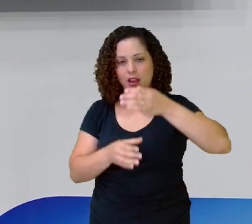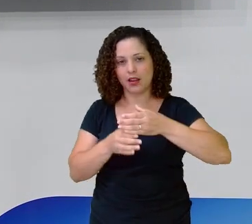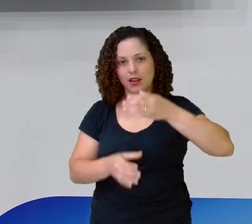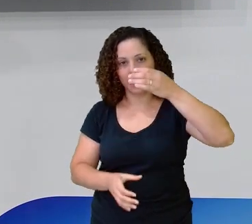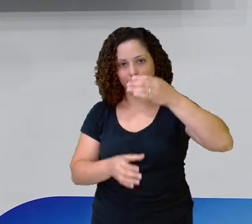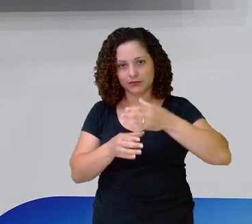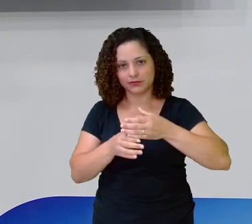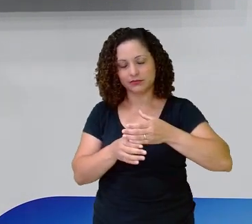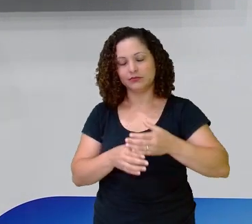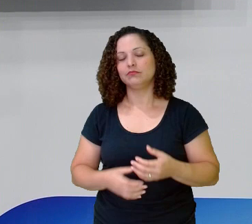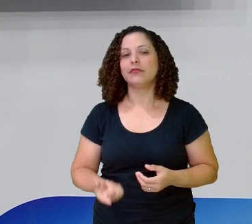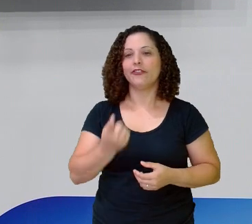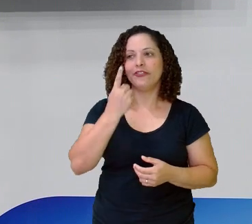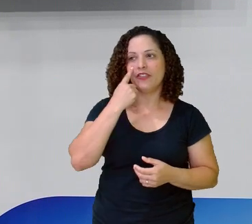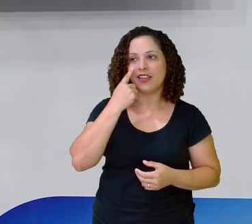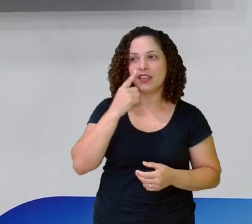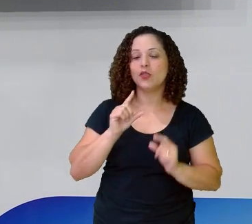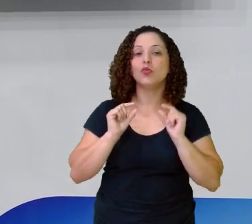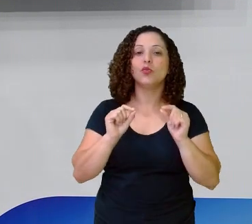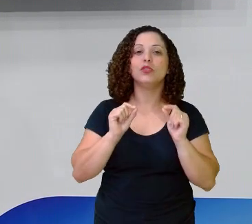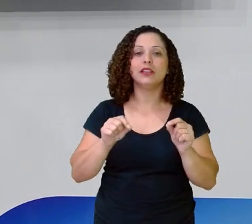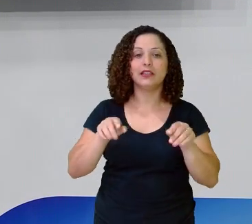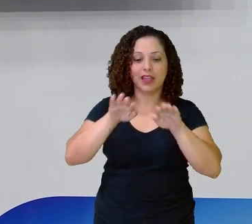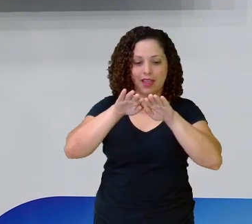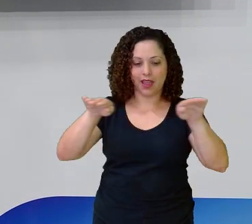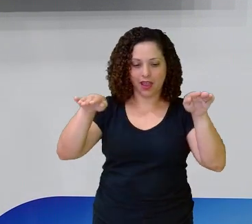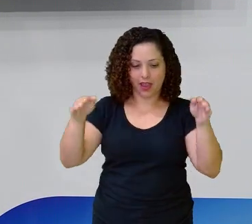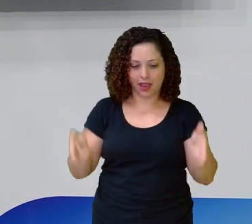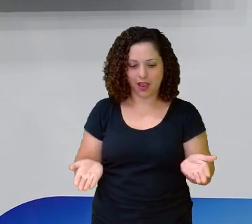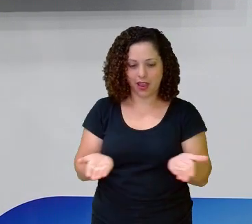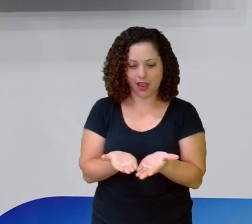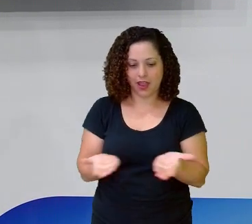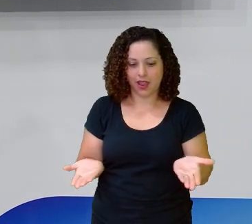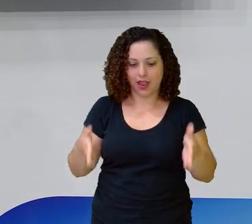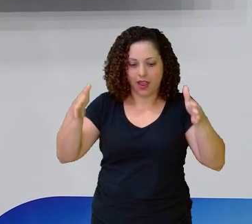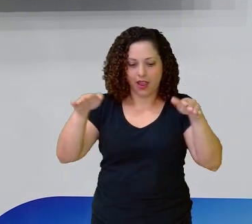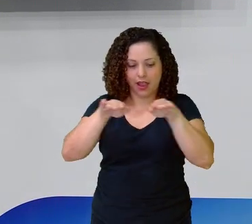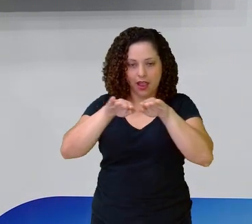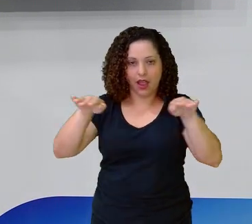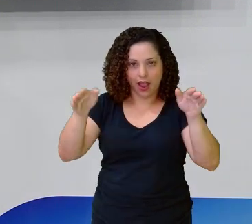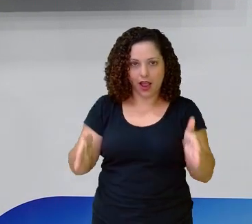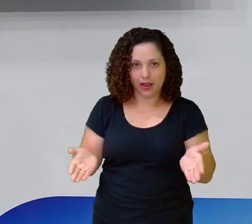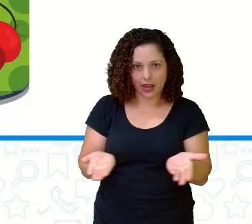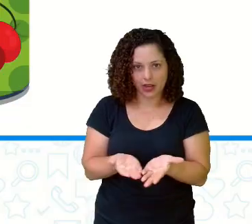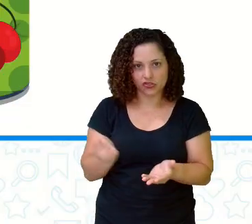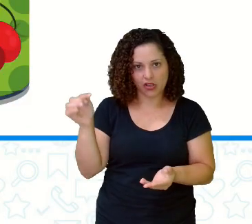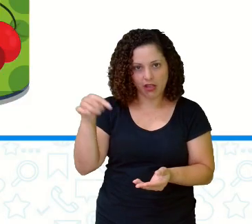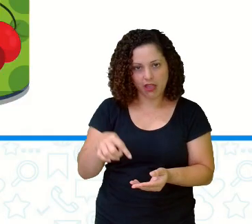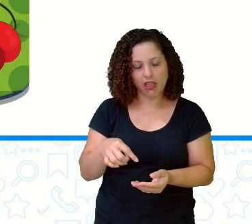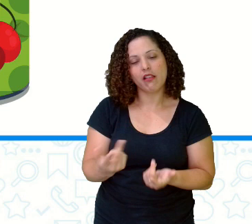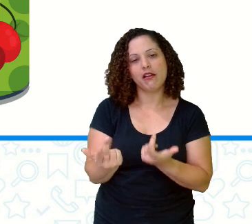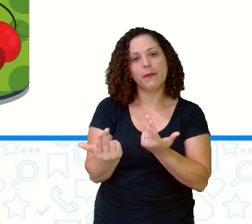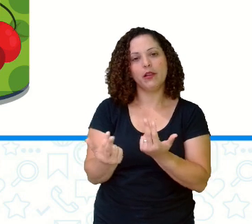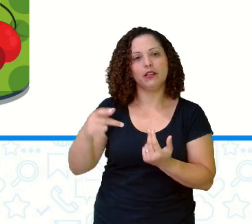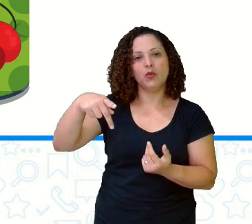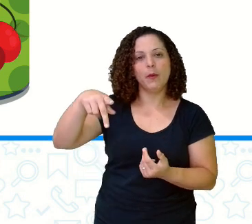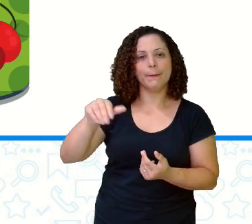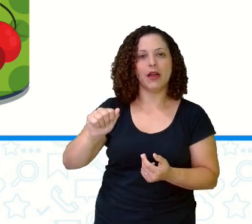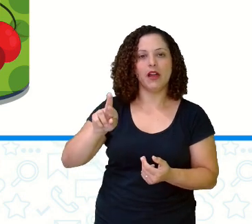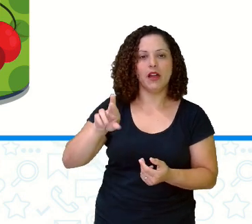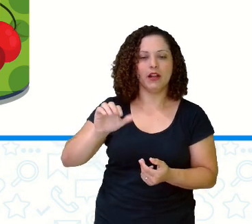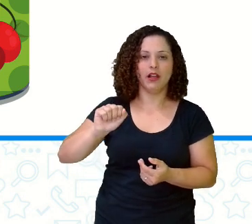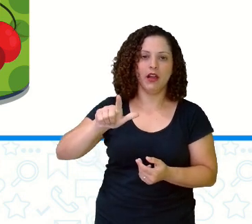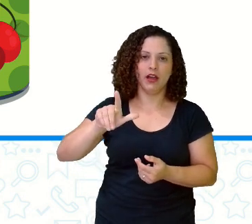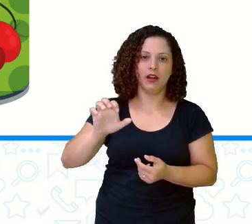uma que vocês veem muito, a caixa. A caixa é uma representação maravilhosa de paralelepípedo.